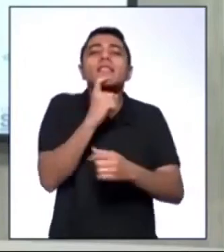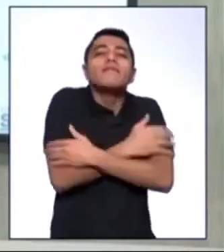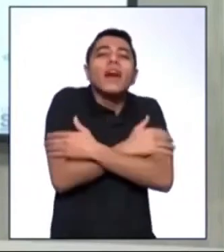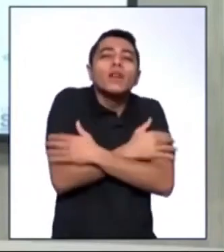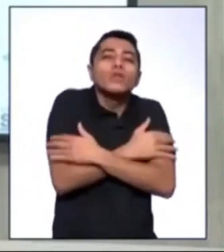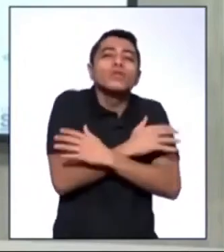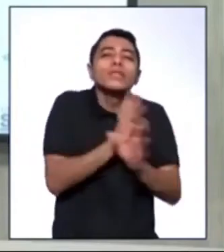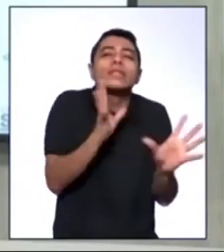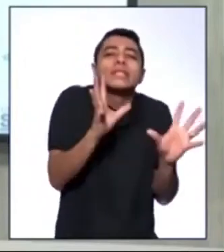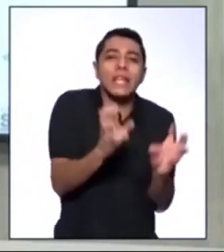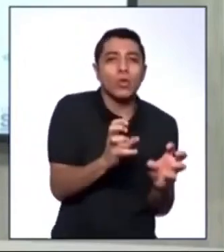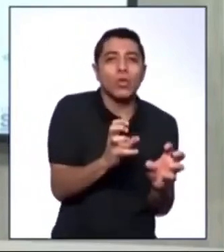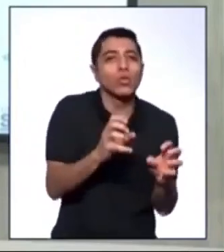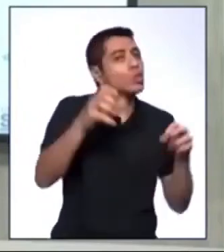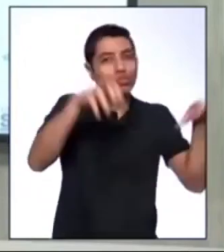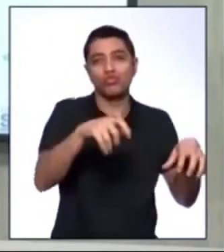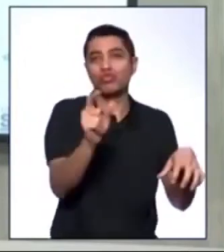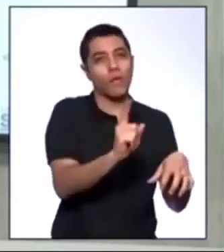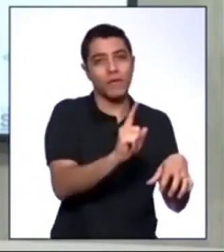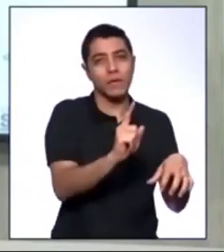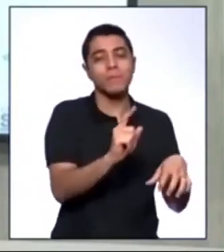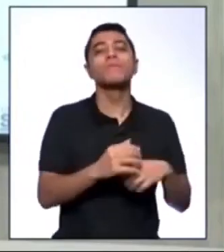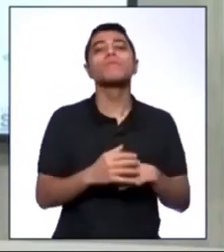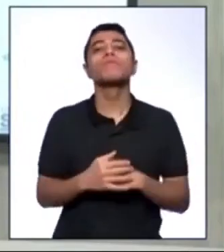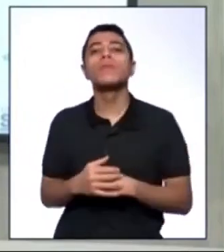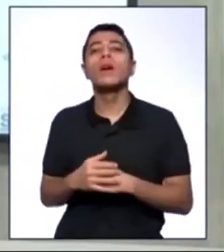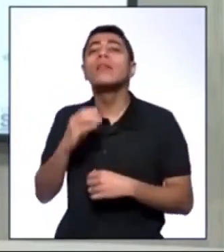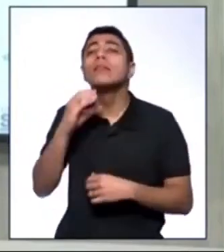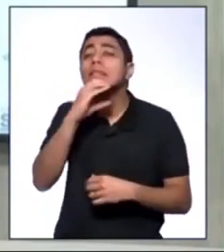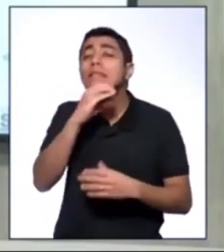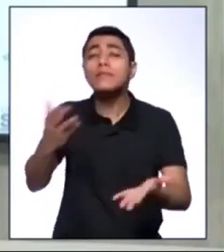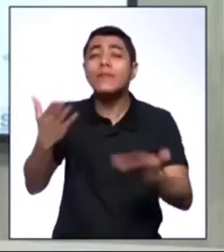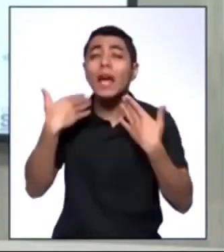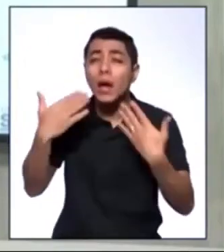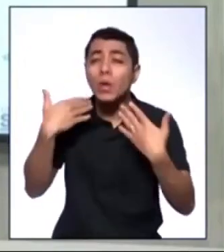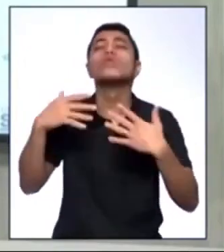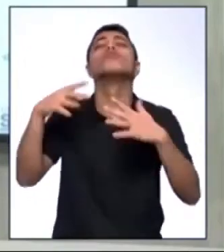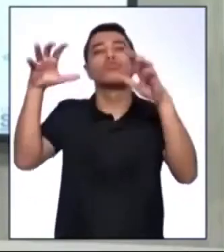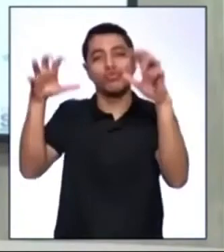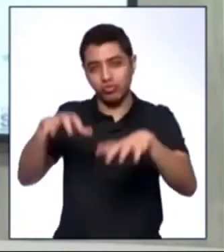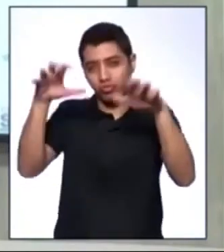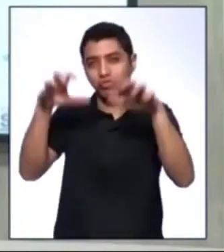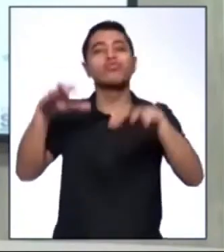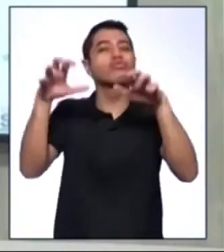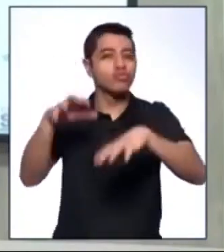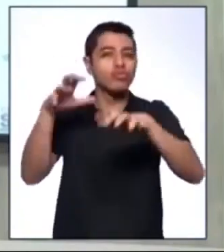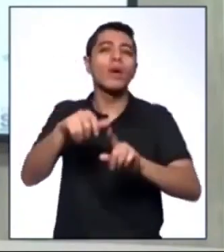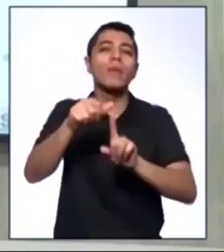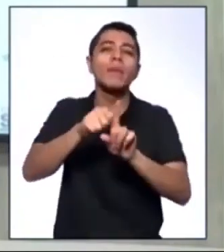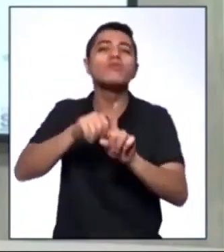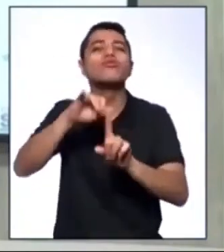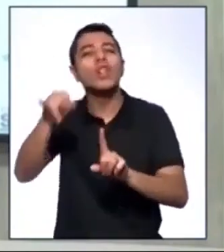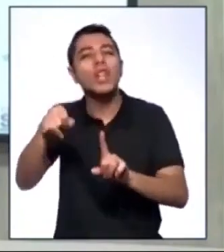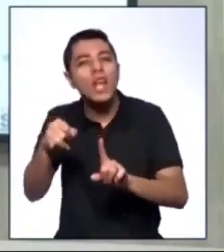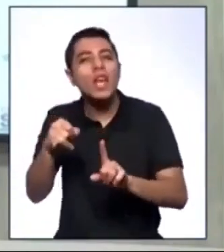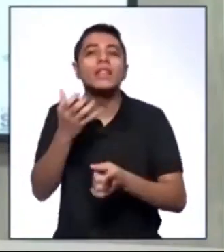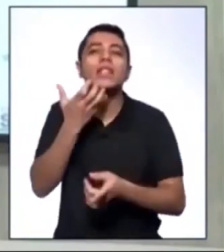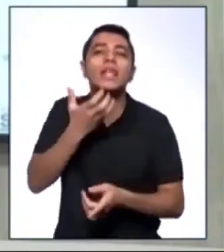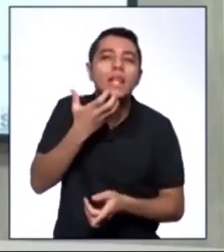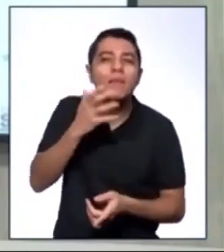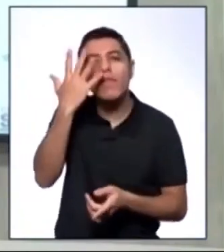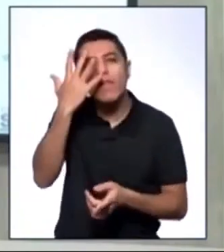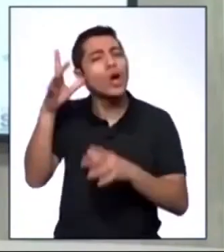inverno, e um período chuvoso durante o verão. Dezembro, janeiro, fevereiro é o período mais quente e chuvoso para a gente. Boa pergunta.